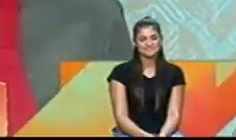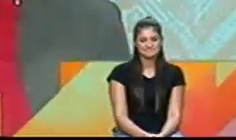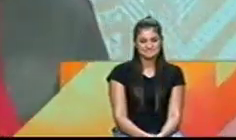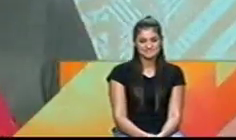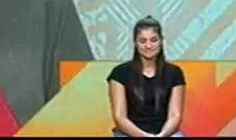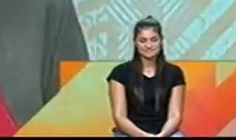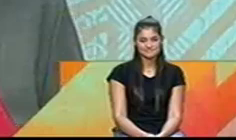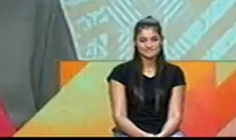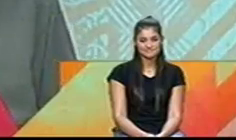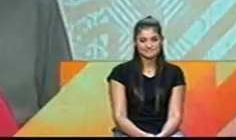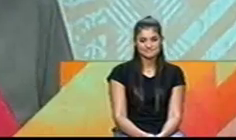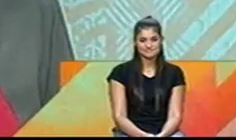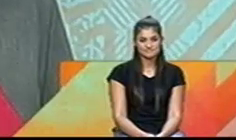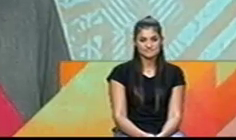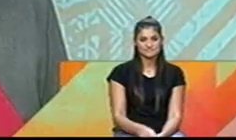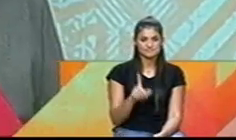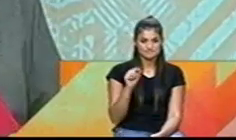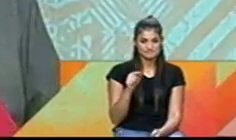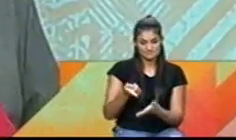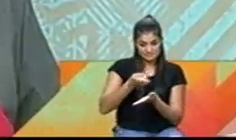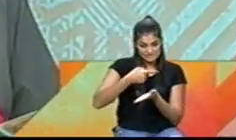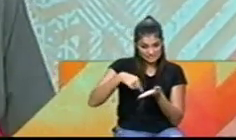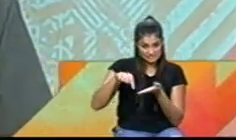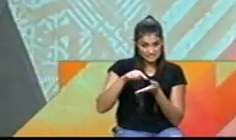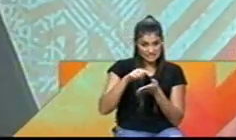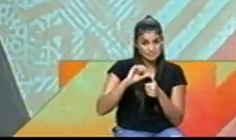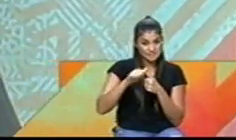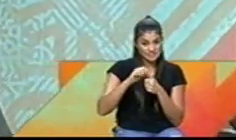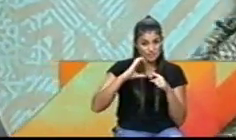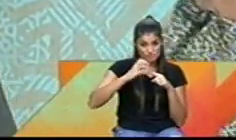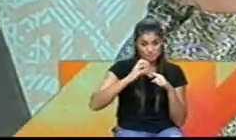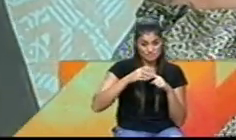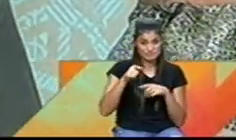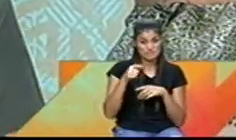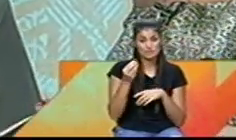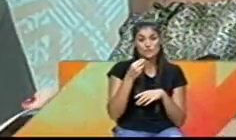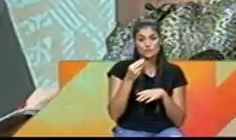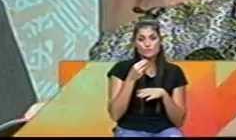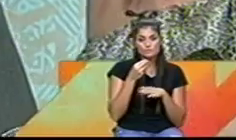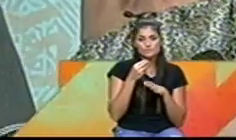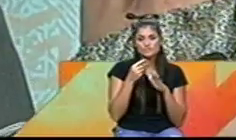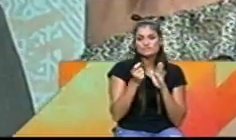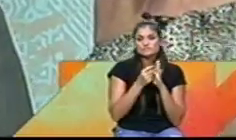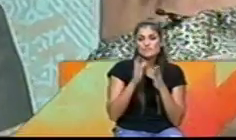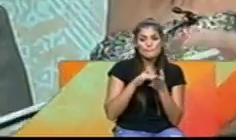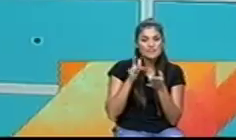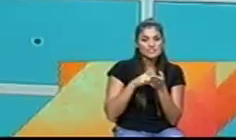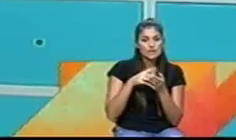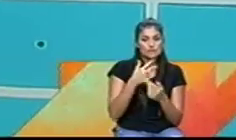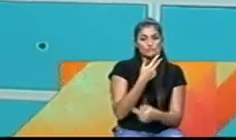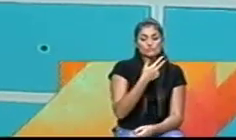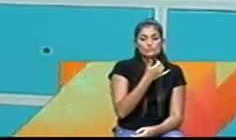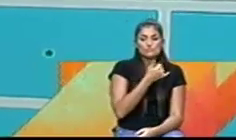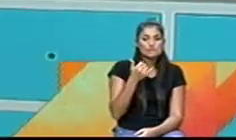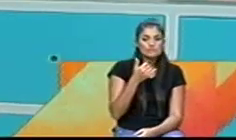E uma tarte de batata com cogumelos. Olha, é uma receita, Sónia, que está aqui na página 230. Podes mostrar? Ah,